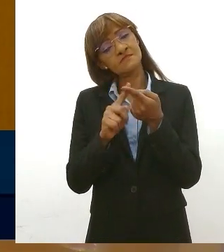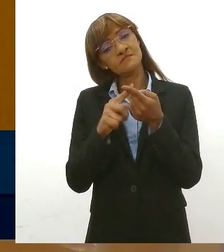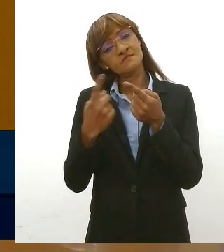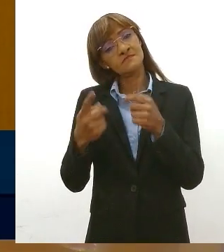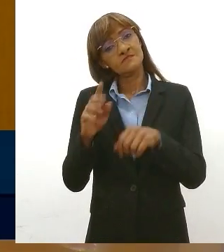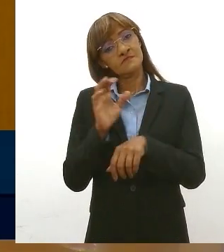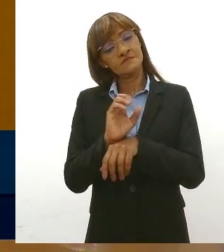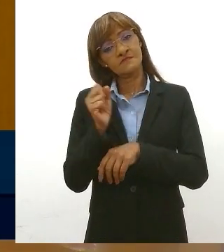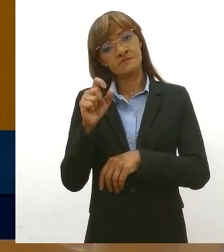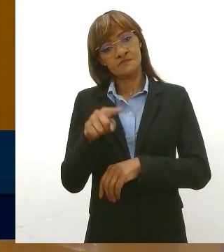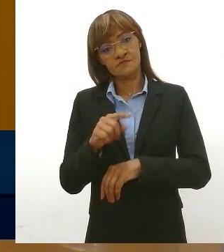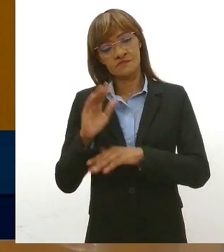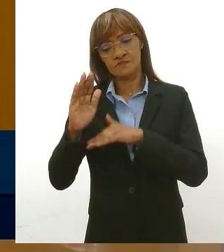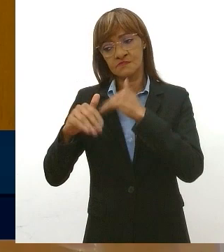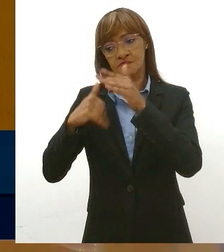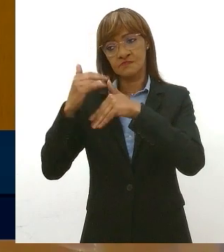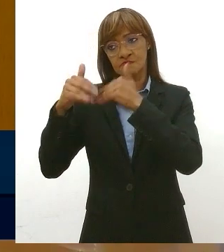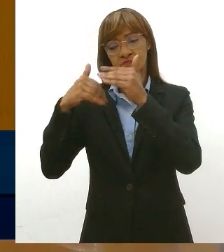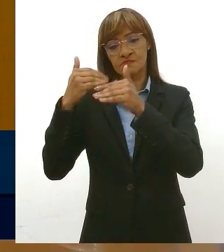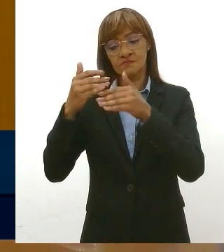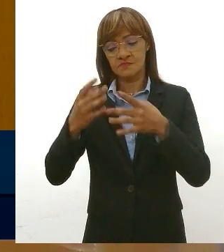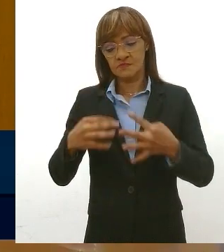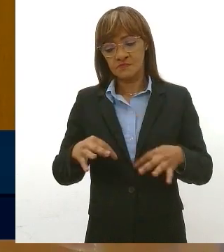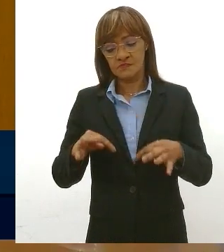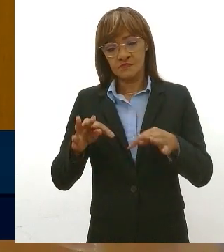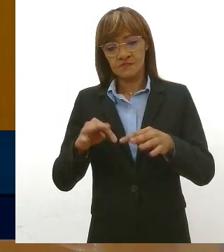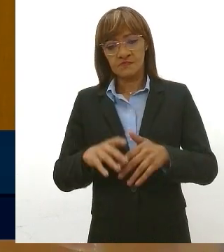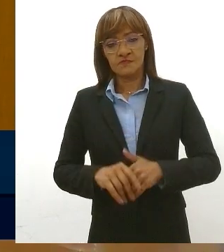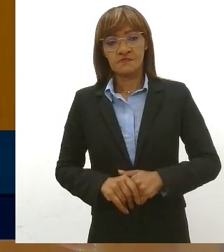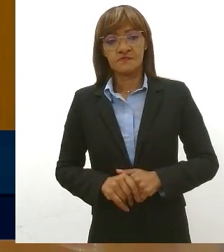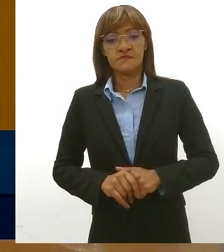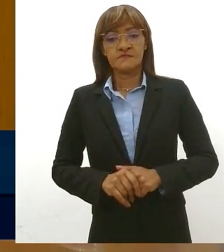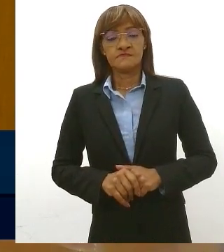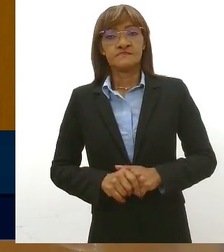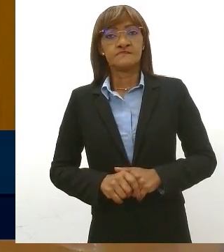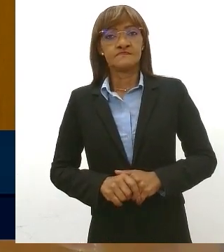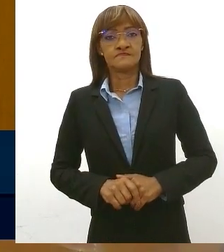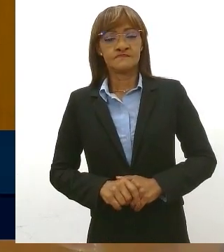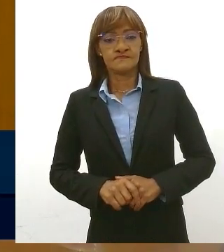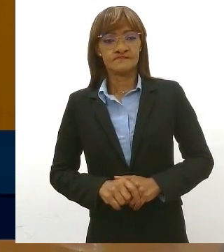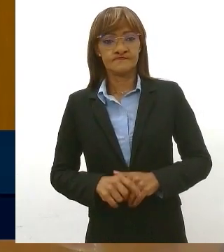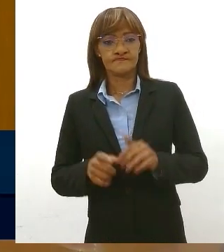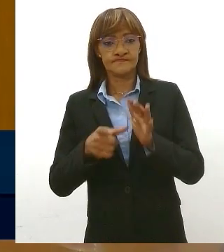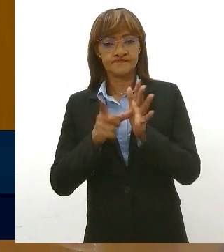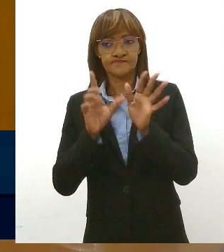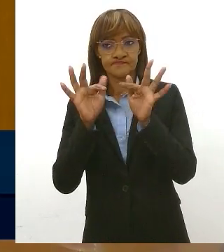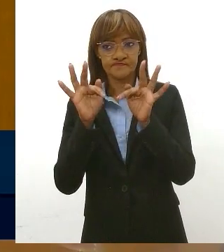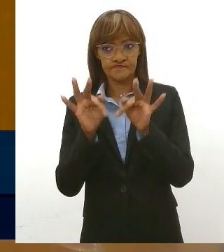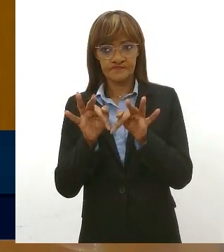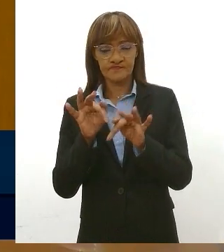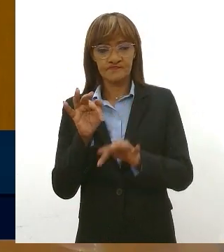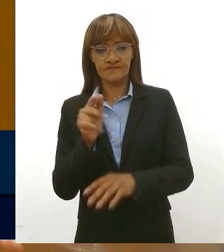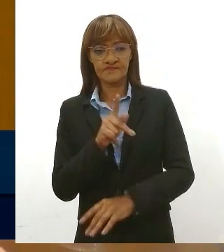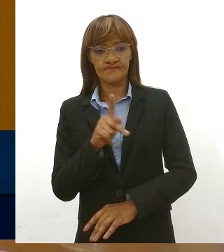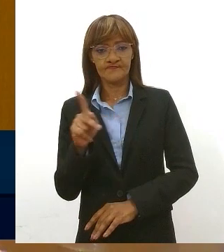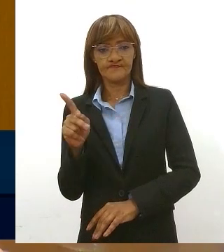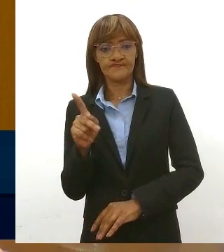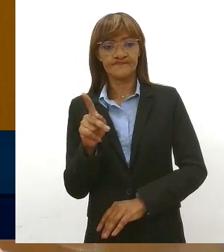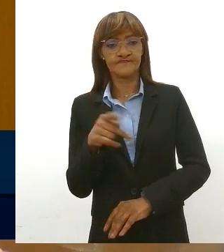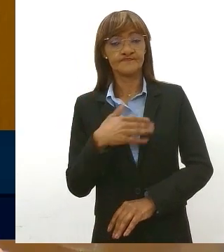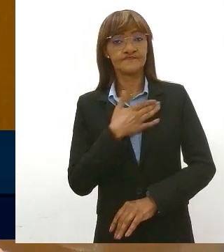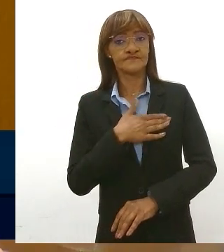de tecnologias aqui em Sergipe. Para finalizar, presidente, gostaria também